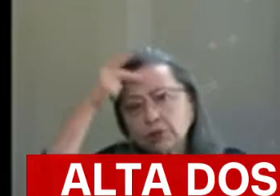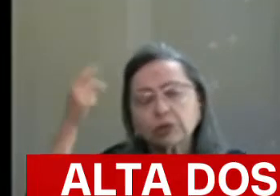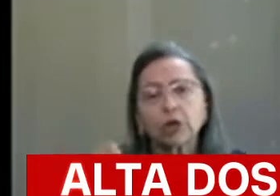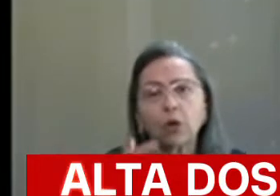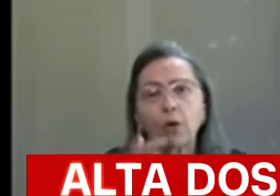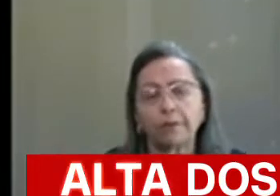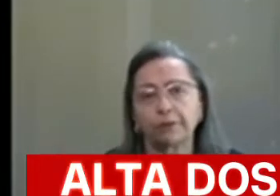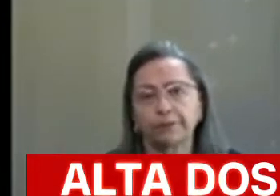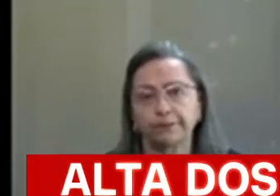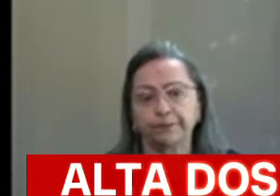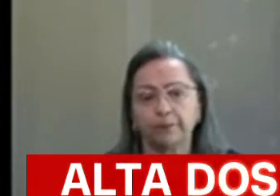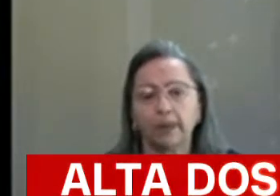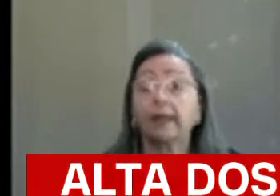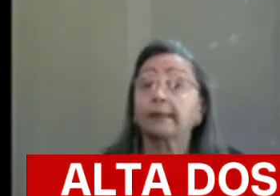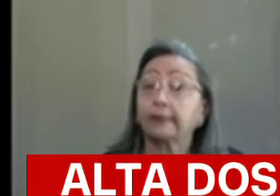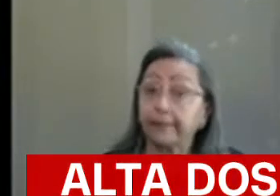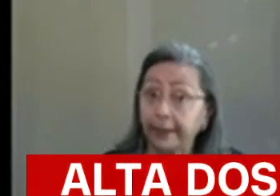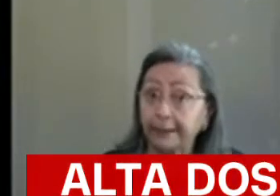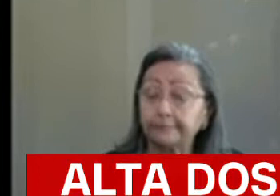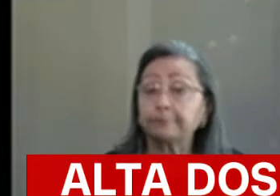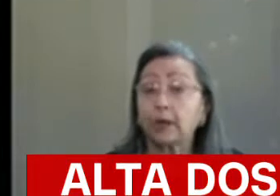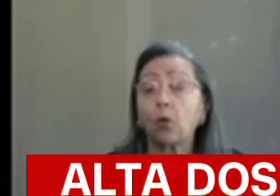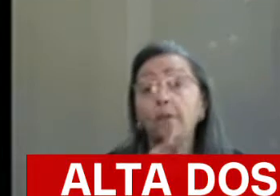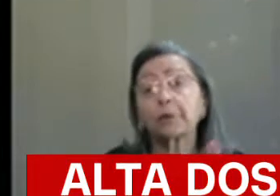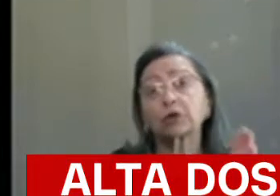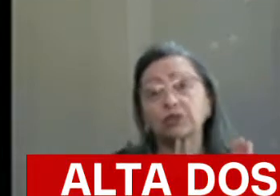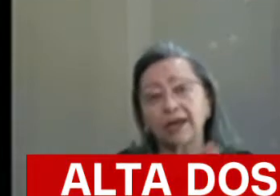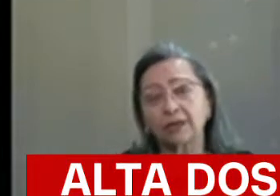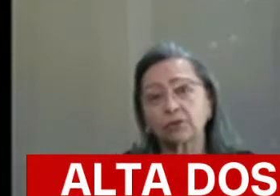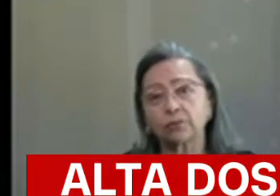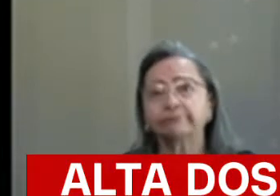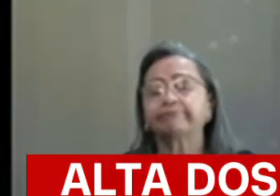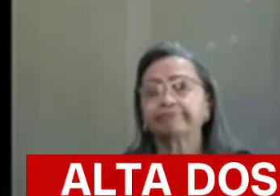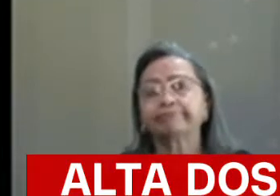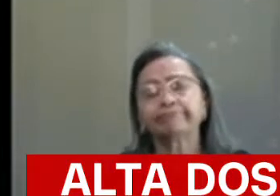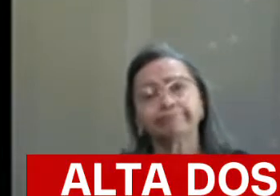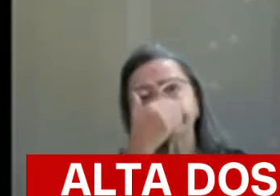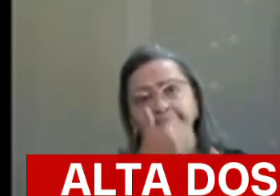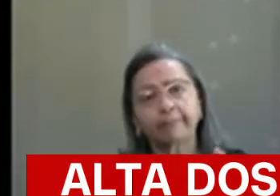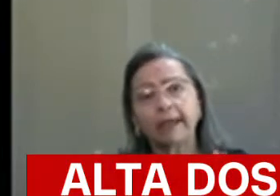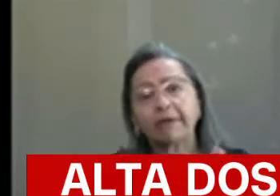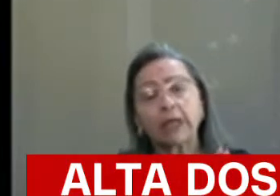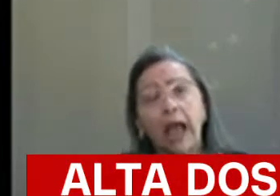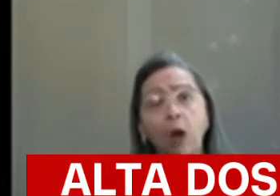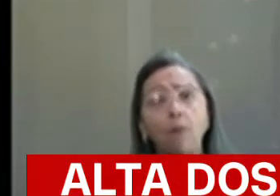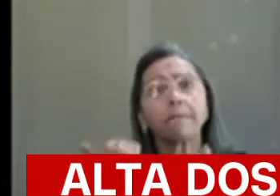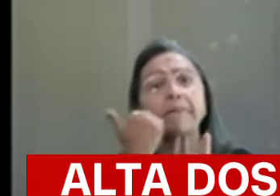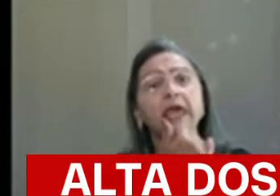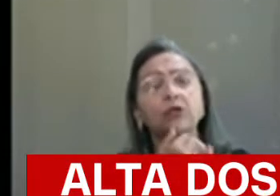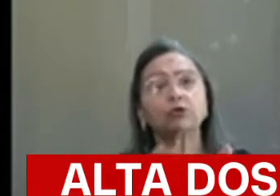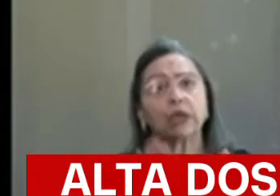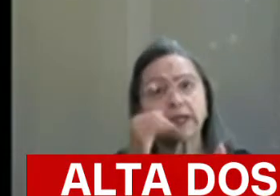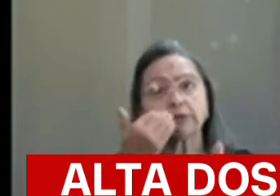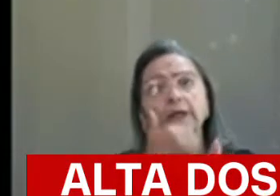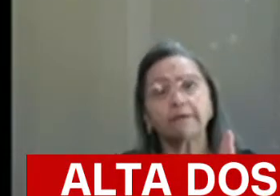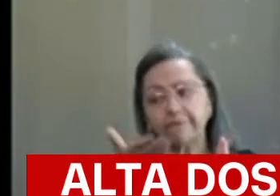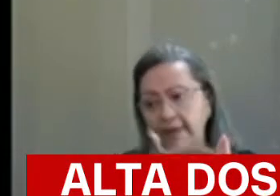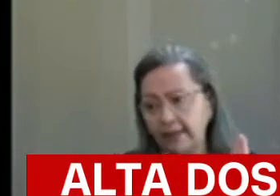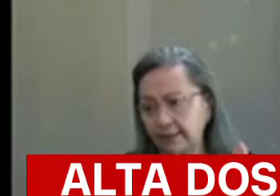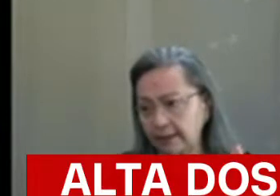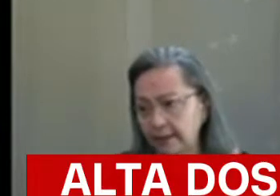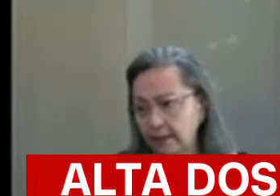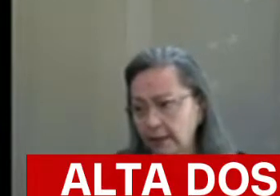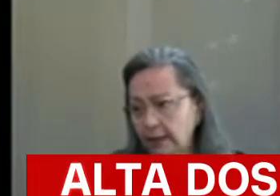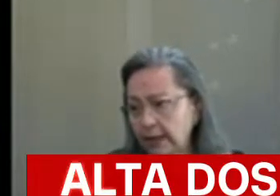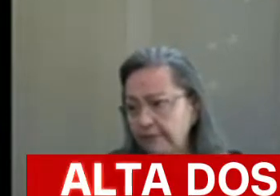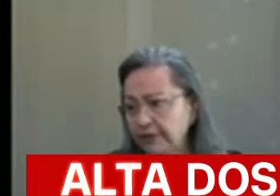em geral. Além disso, o projeto veda o aumento de alíquotas do imposto sobre circulação de mercadorias